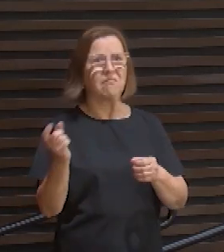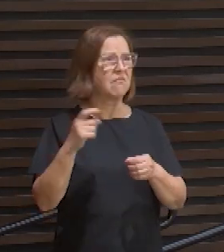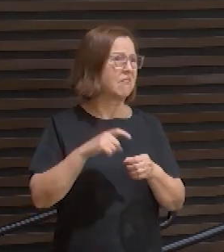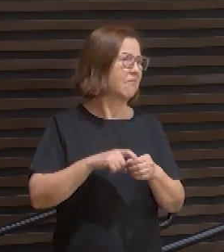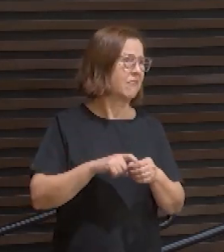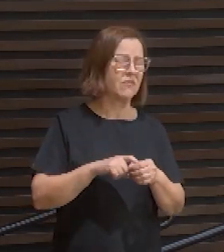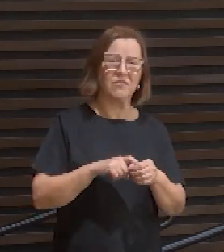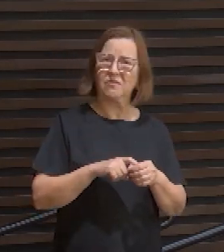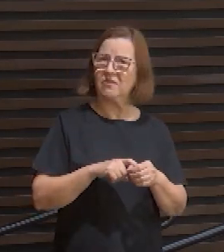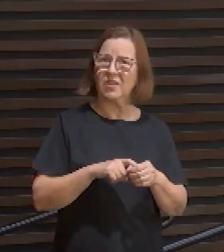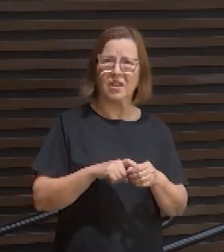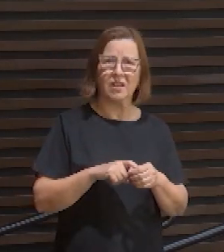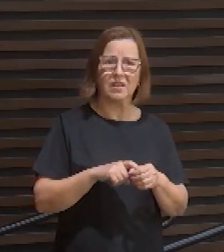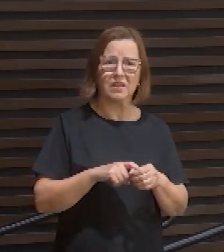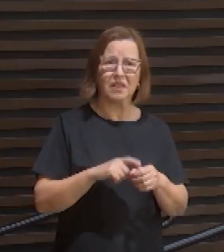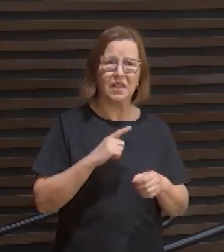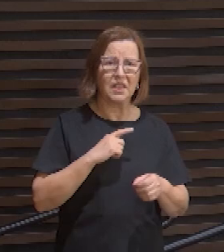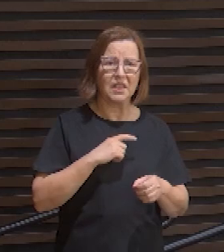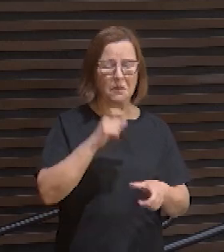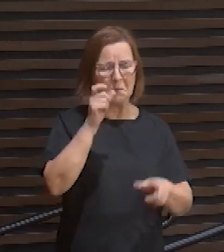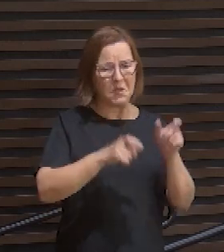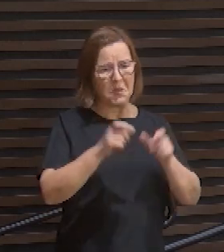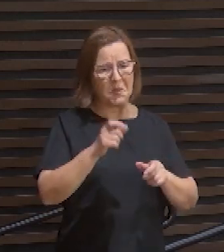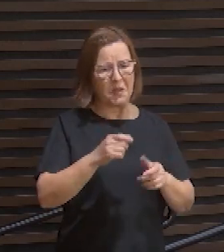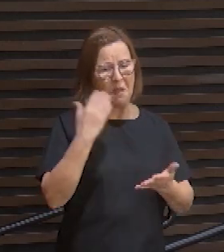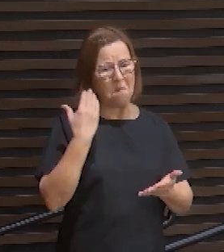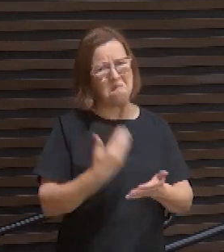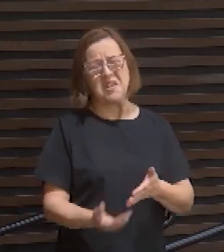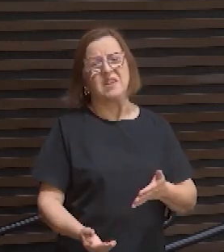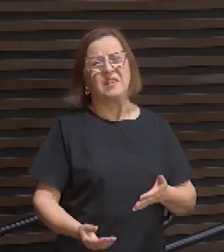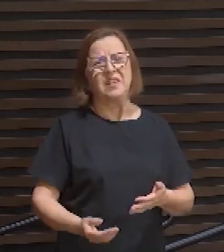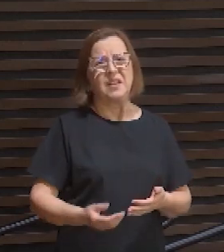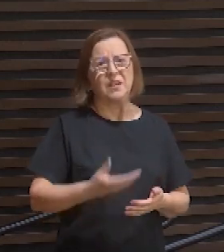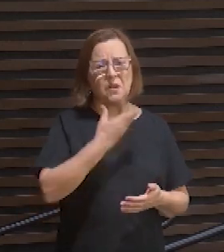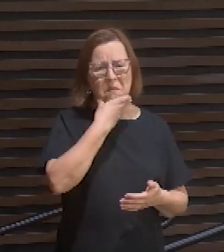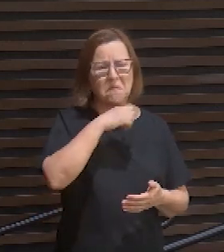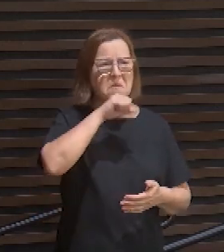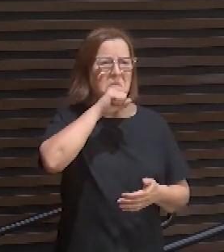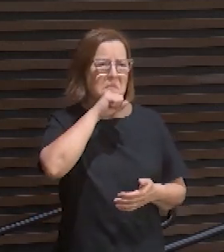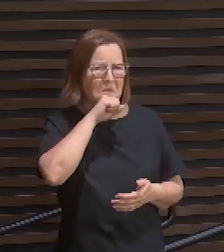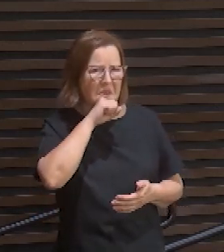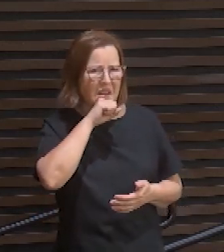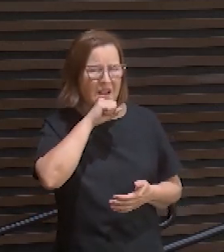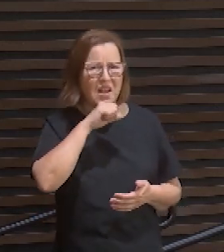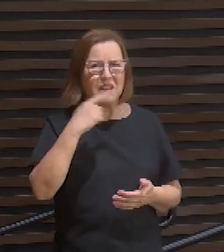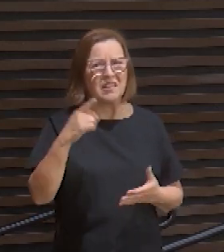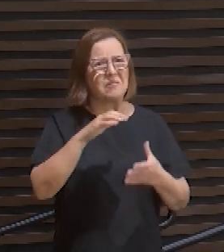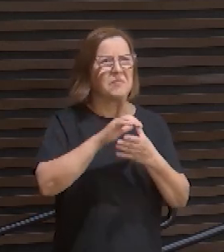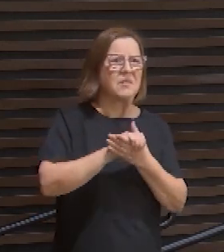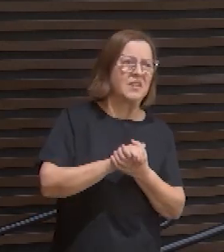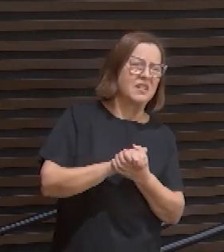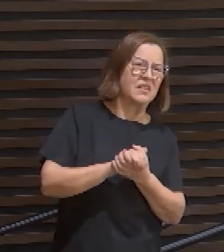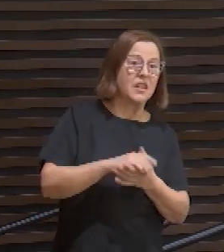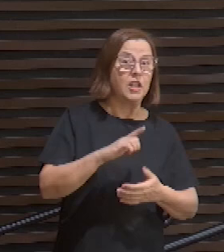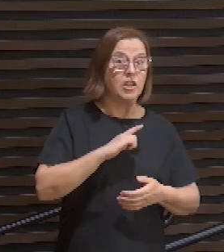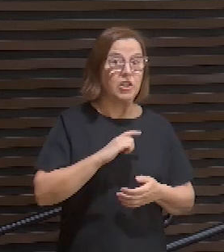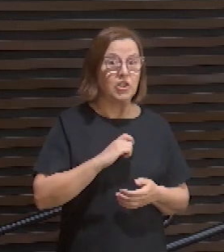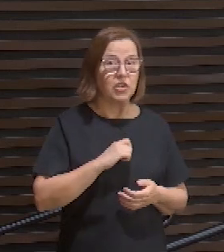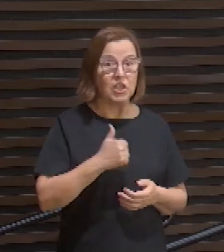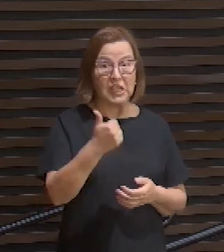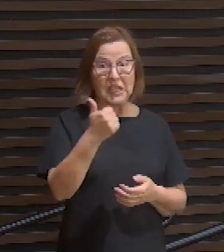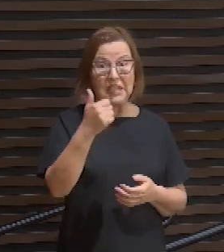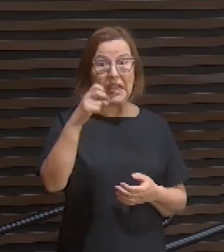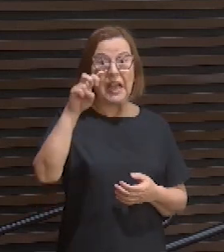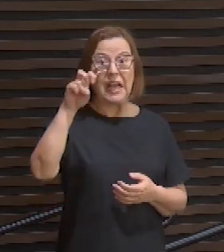Pessoas perderam seus pais, seus cônjuges, seus filhos amados. Tinha 15 médicos lá, um